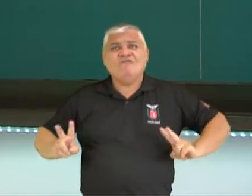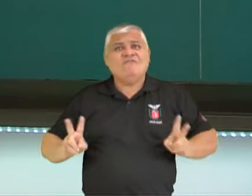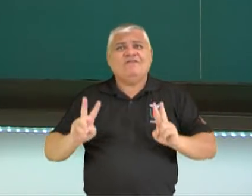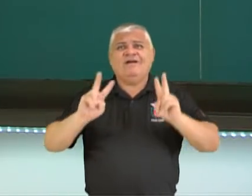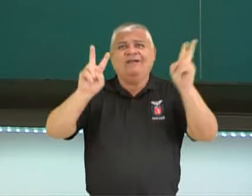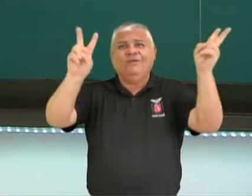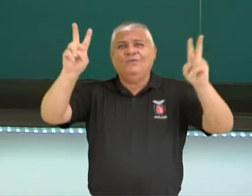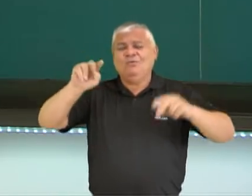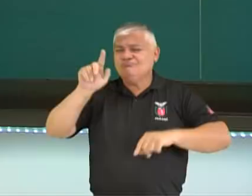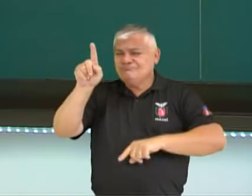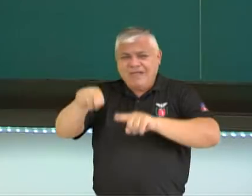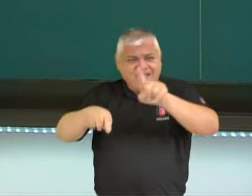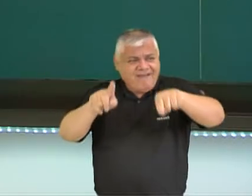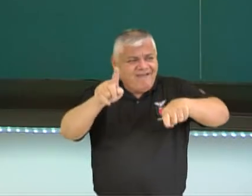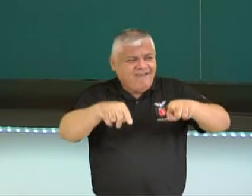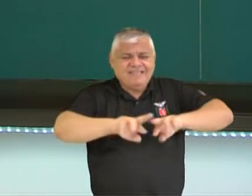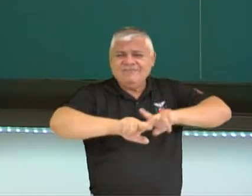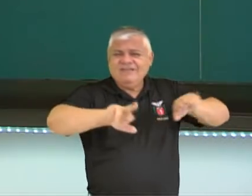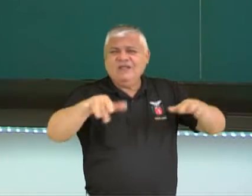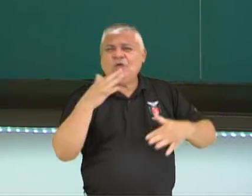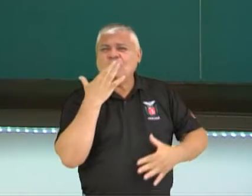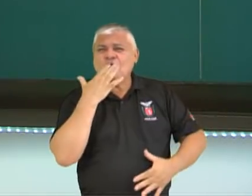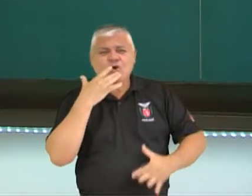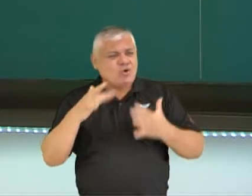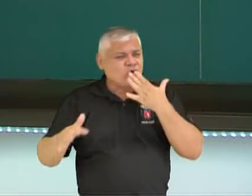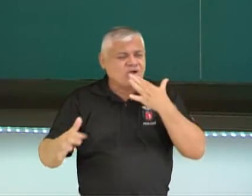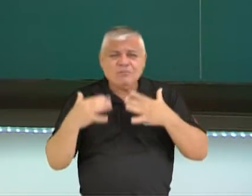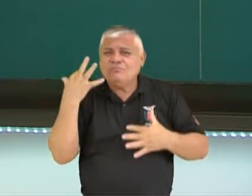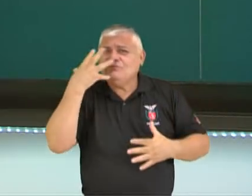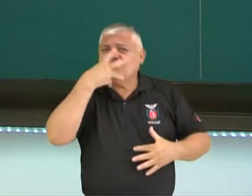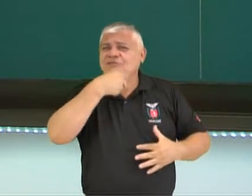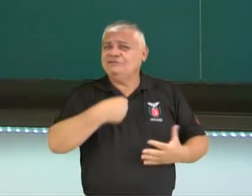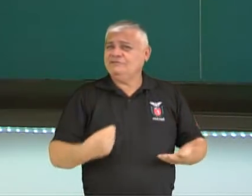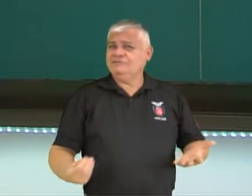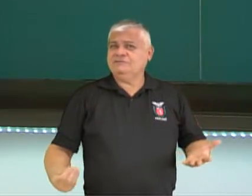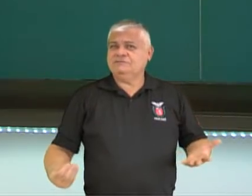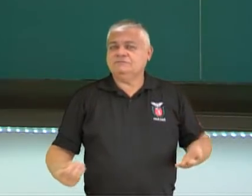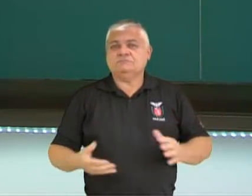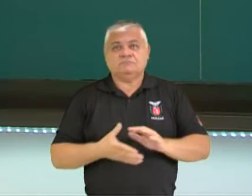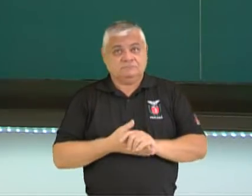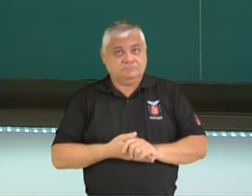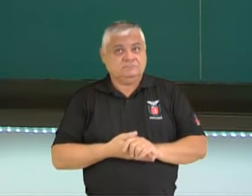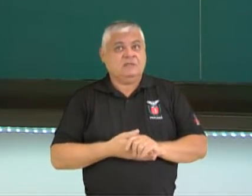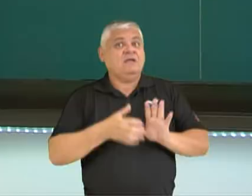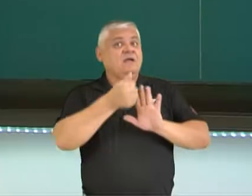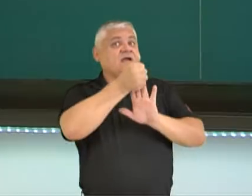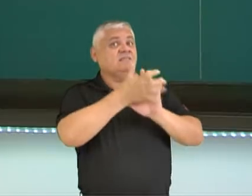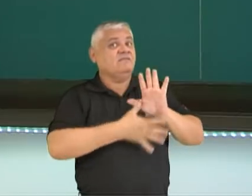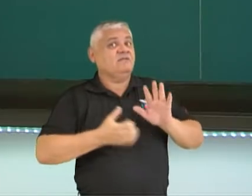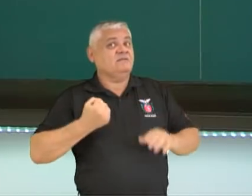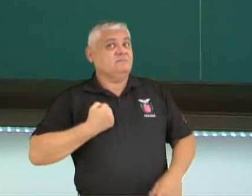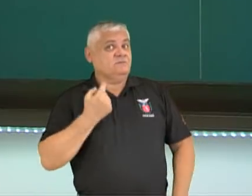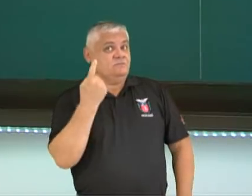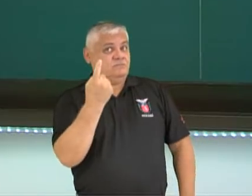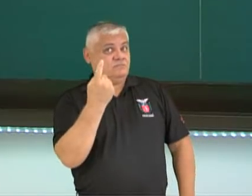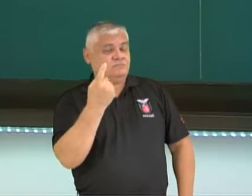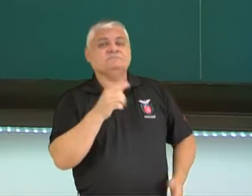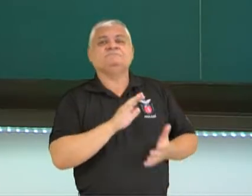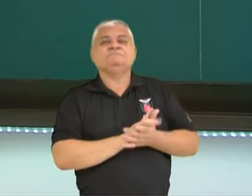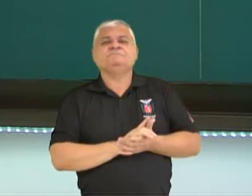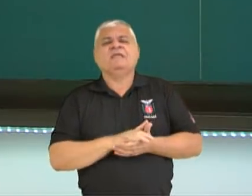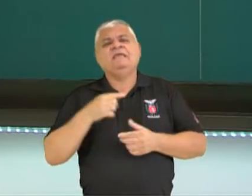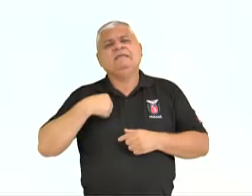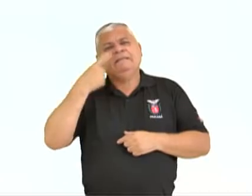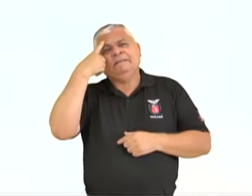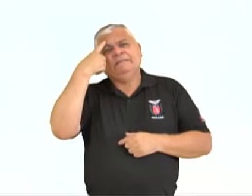é diverso, é colorido, é bonito. Muito bem. Atividade 1 para você no seu caderno. Que